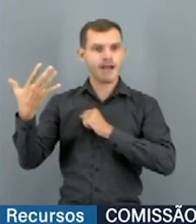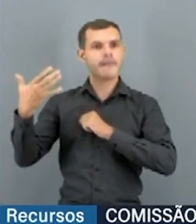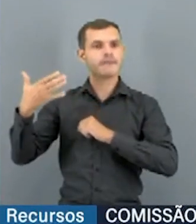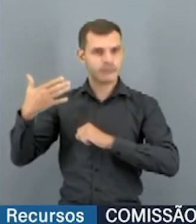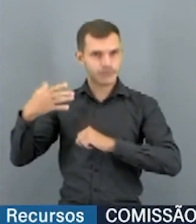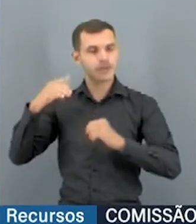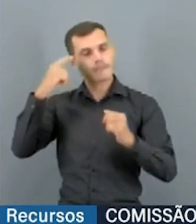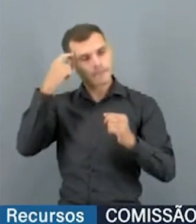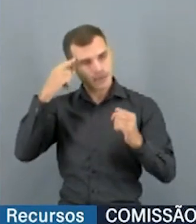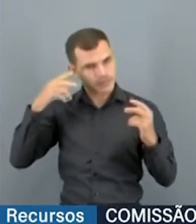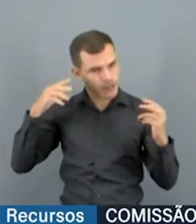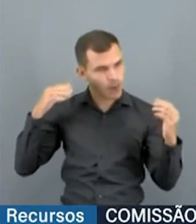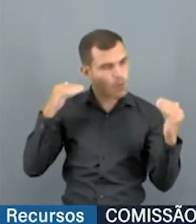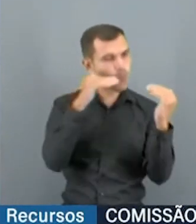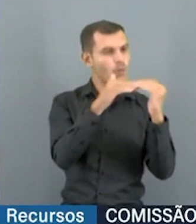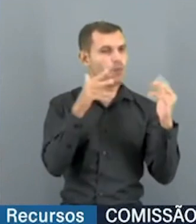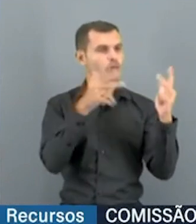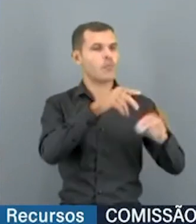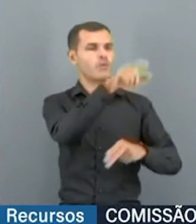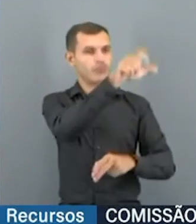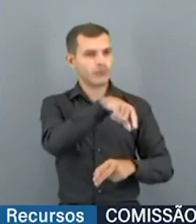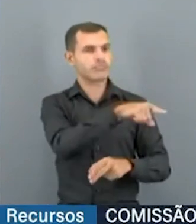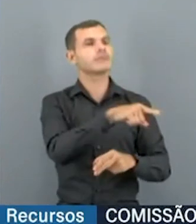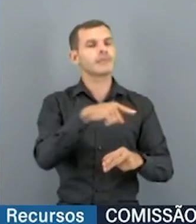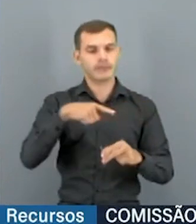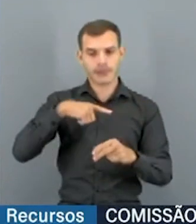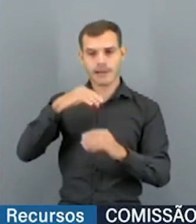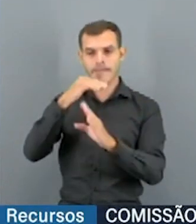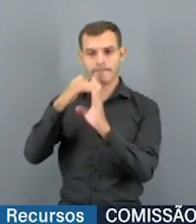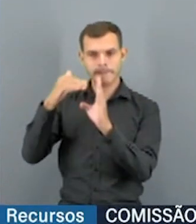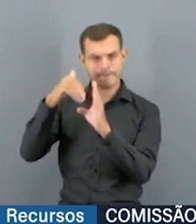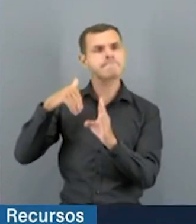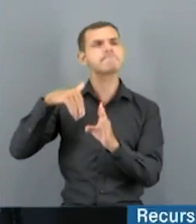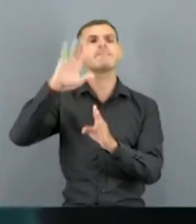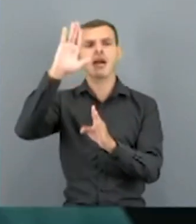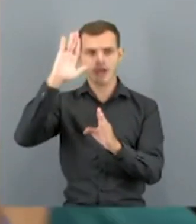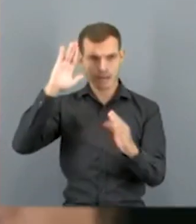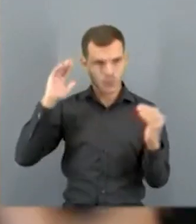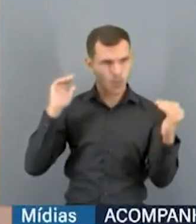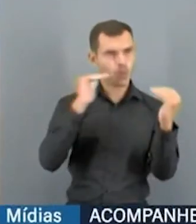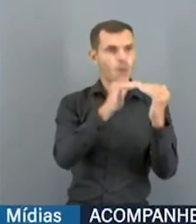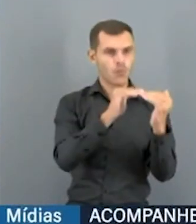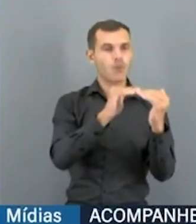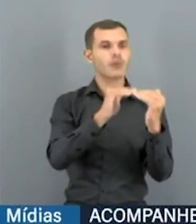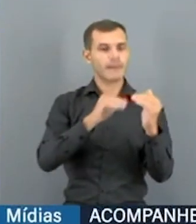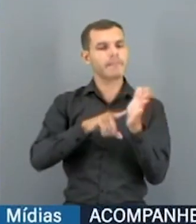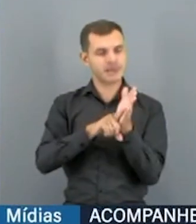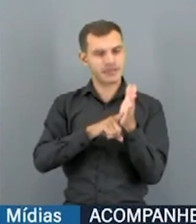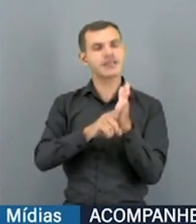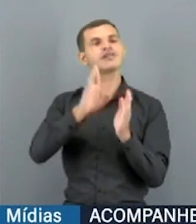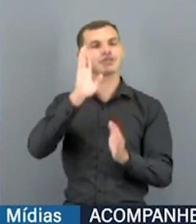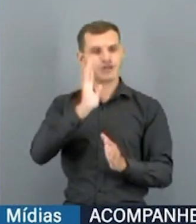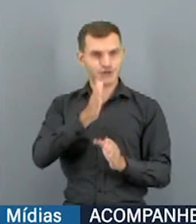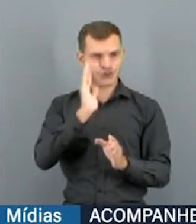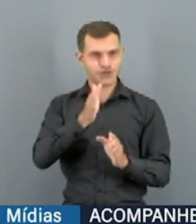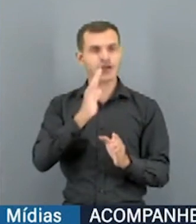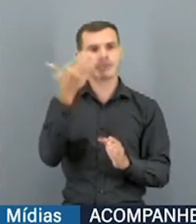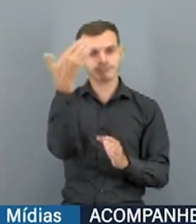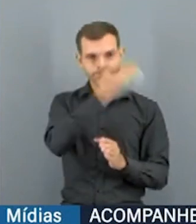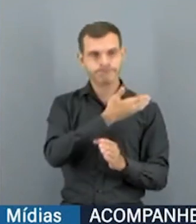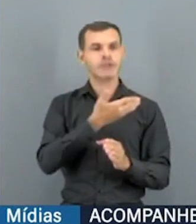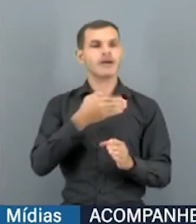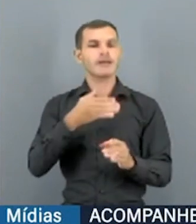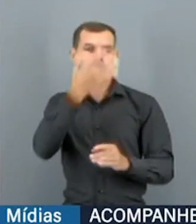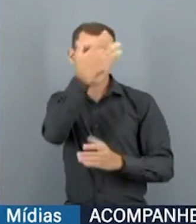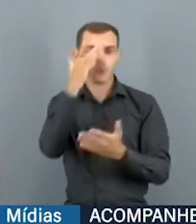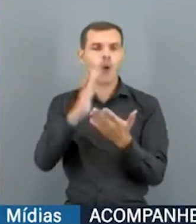isso com certeza. As pesquisas apontam isso. Aqueles que caíram no canto da sereia já estão arrependidos. Então, o senhor é